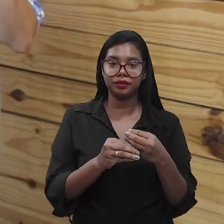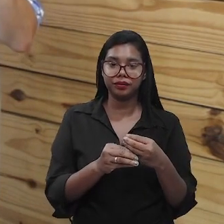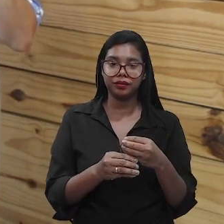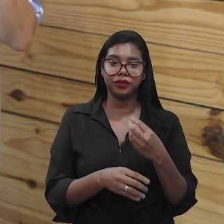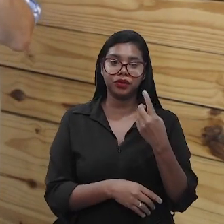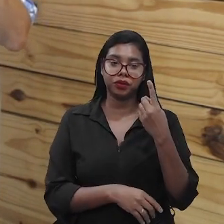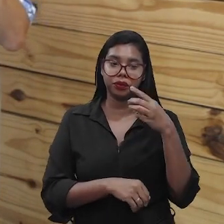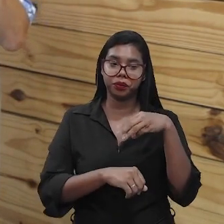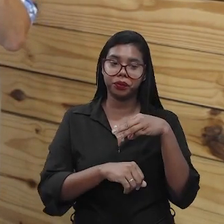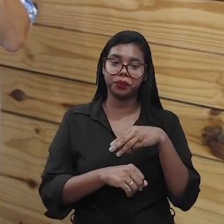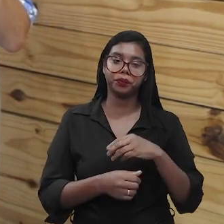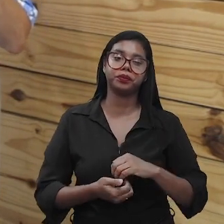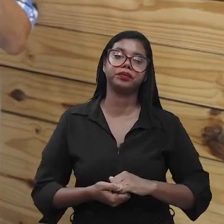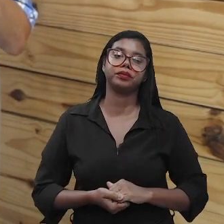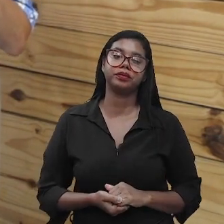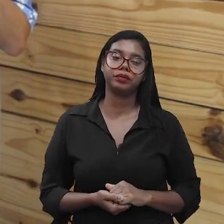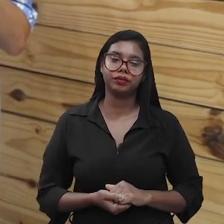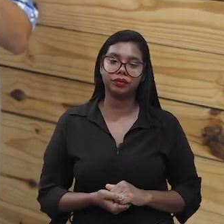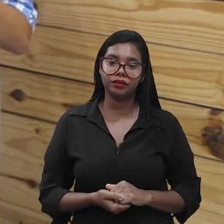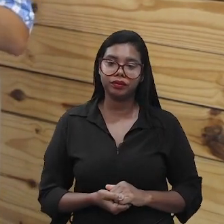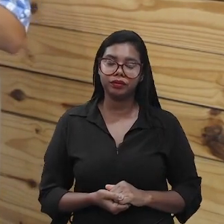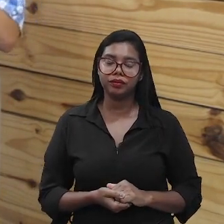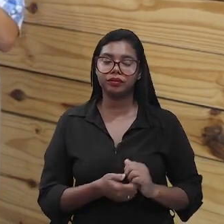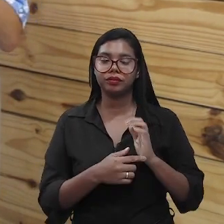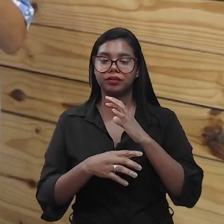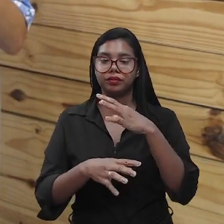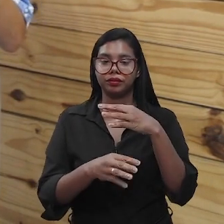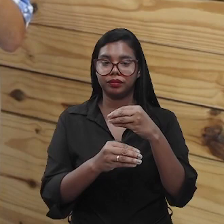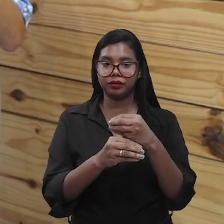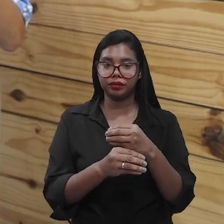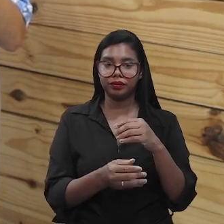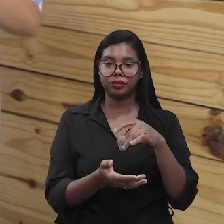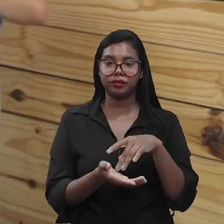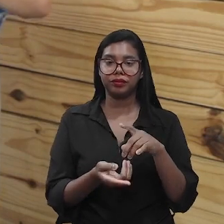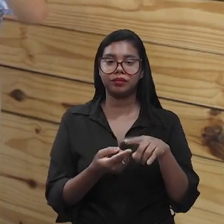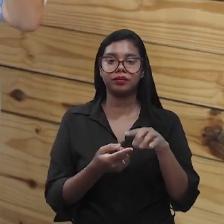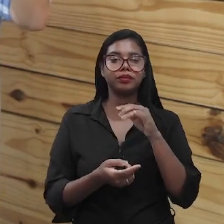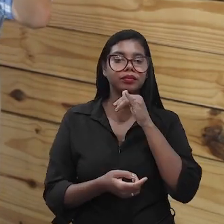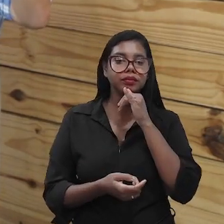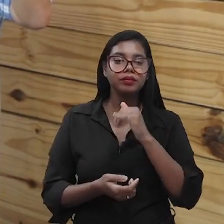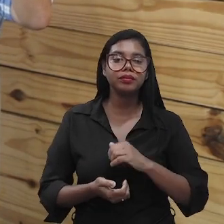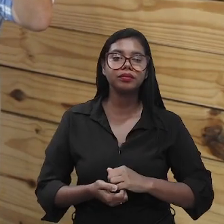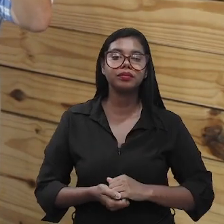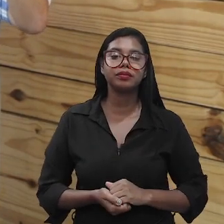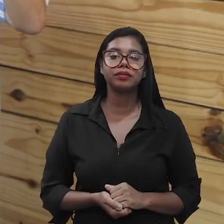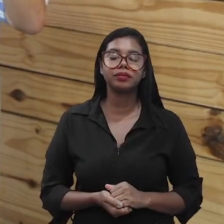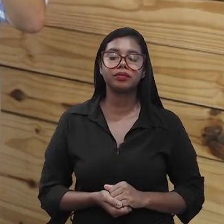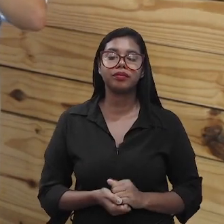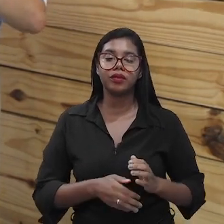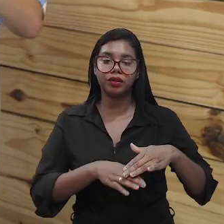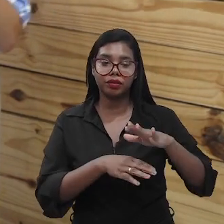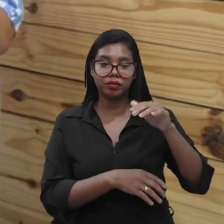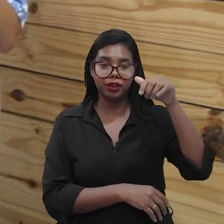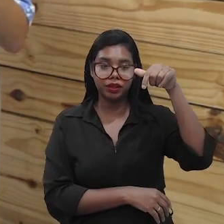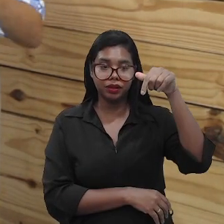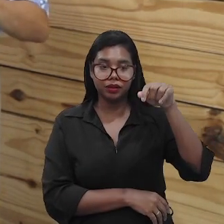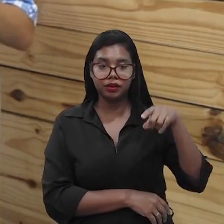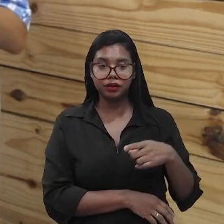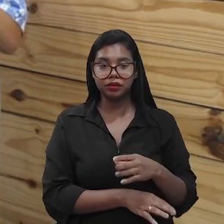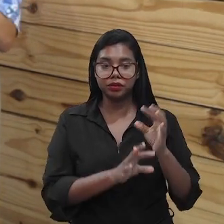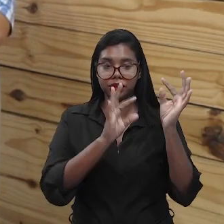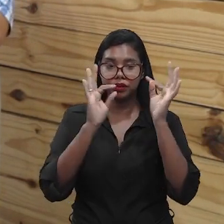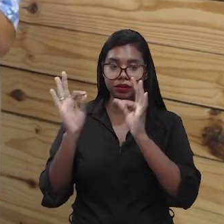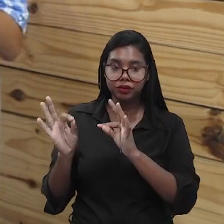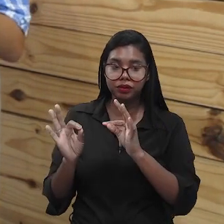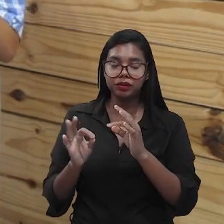contra as regras do engajamento. Mas, por exemplo, o vídeo de Michelino Verunski teve mais de 7 mil visualizações. Né? Então, assim,